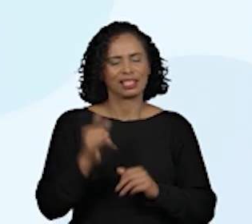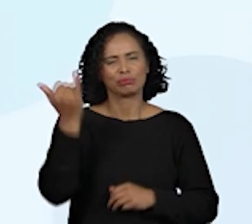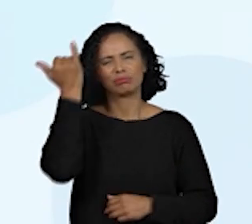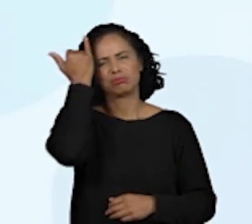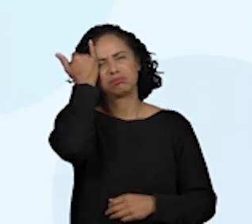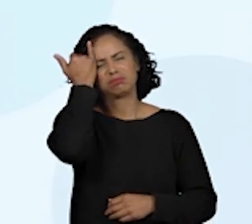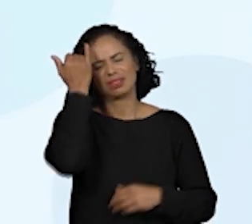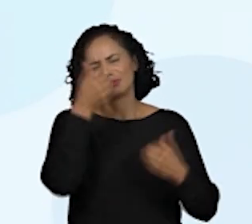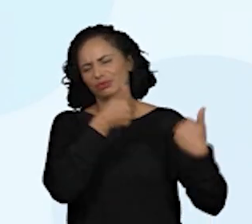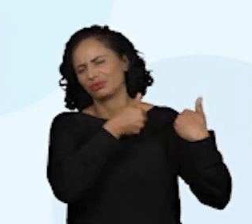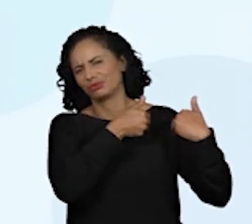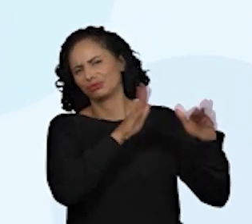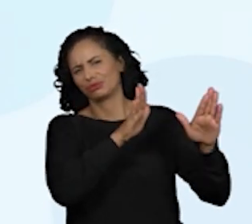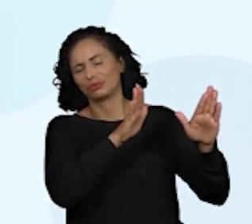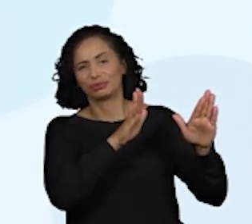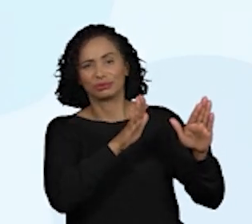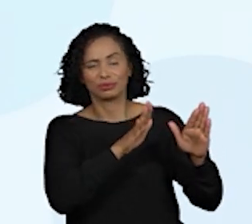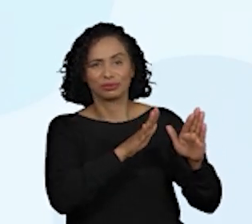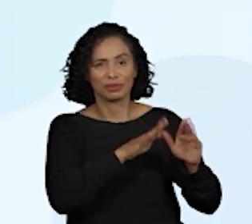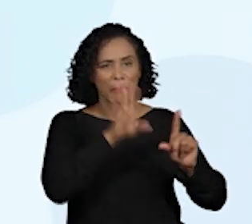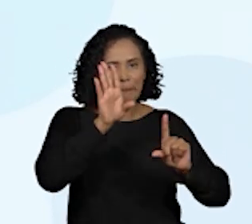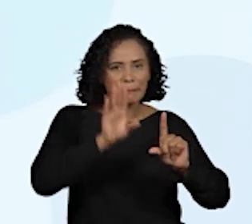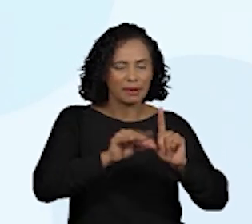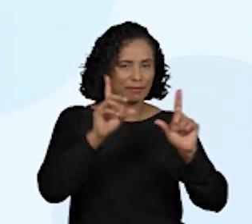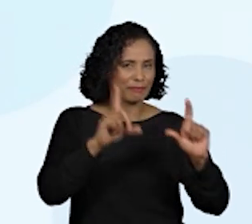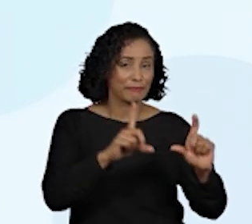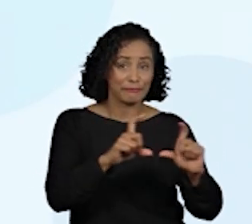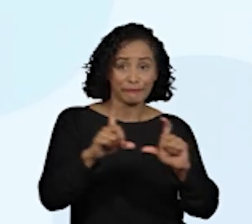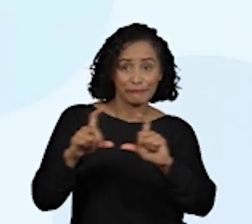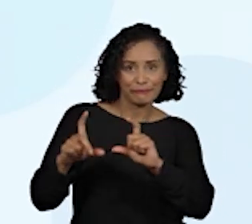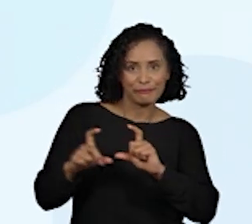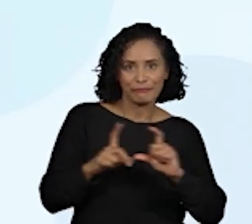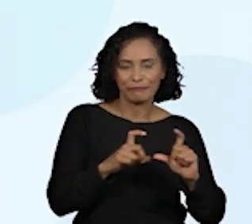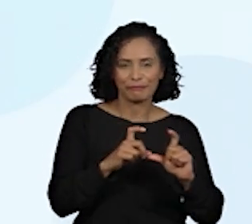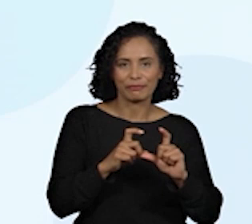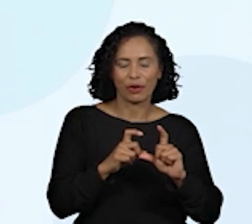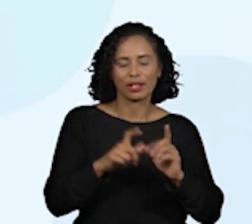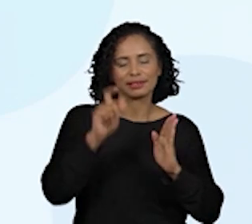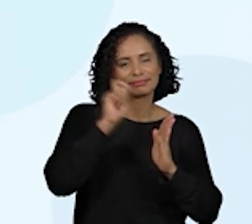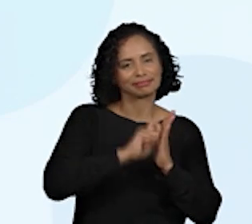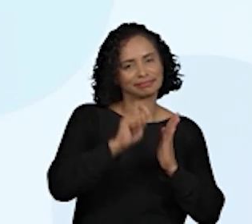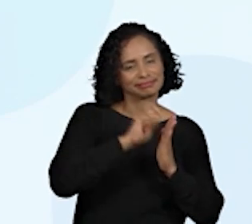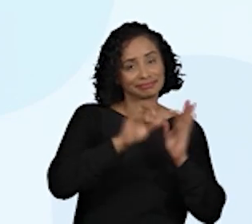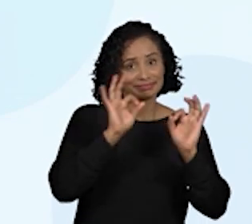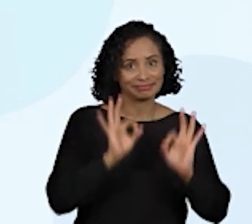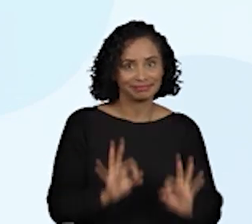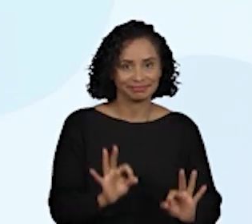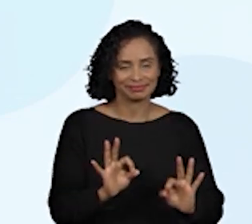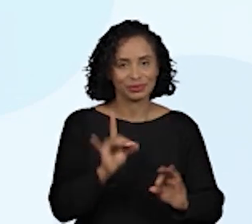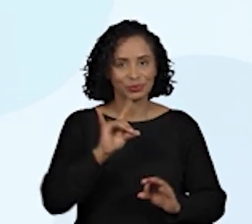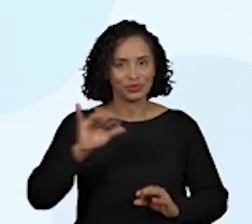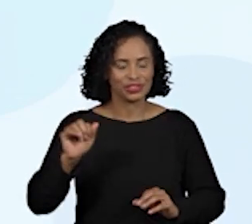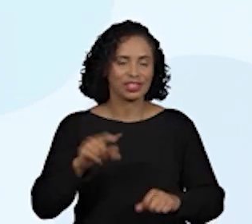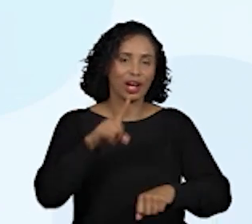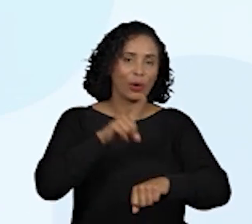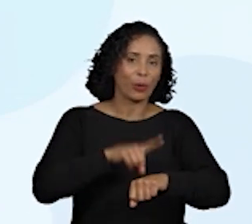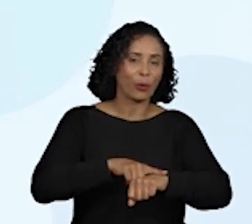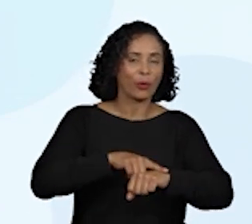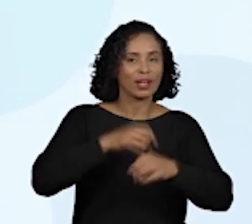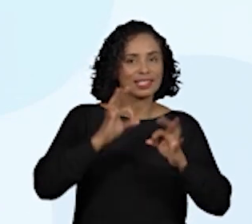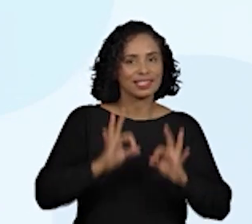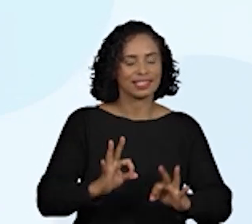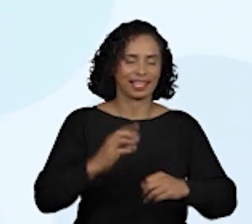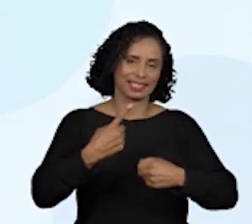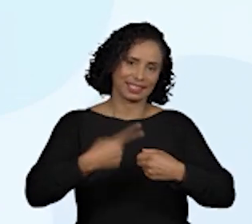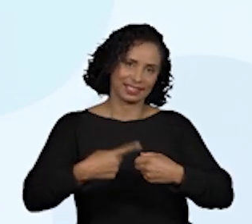moleza. Tire print, tire foto e registre com presteza. Data e nome da cidade.